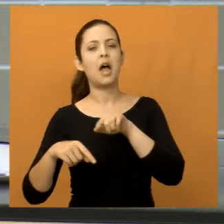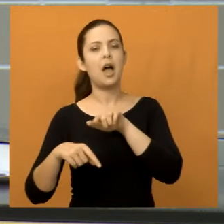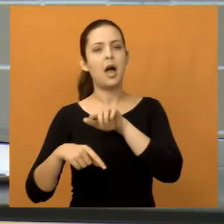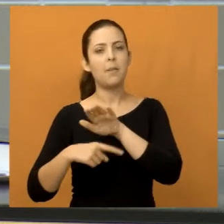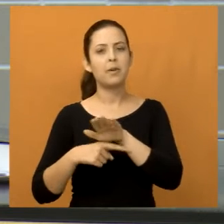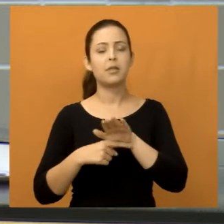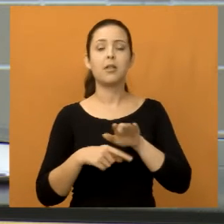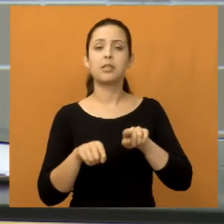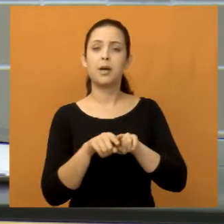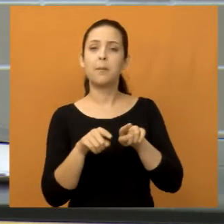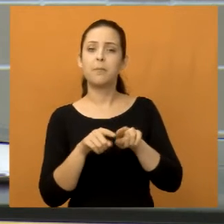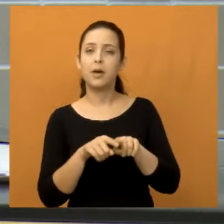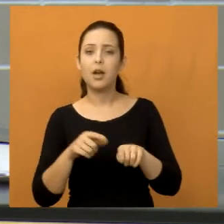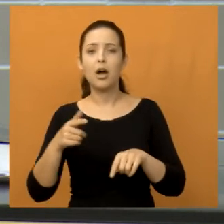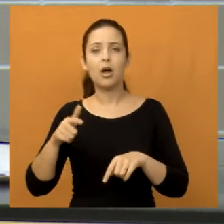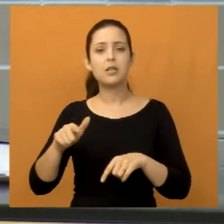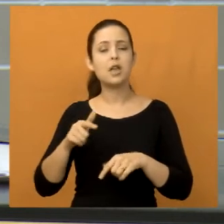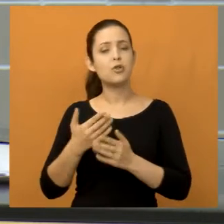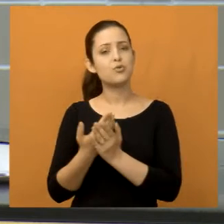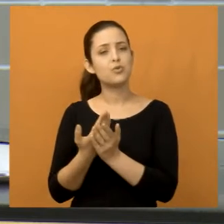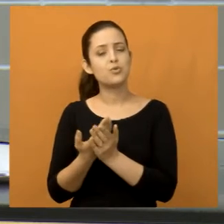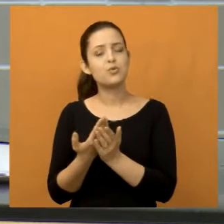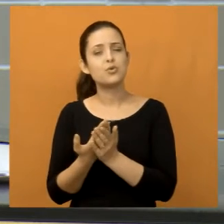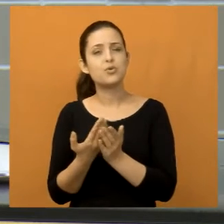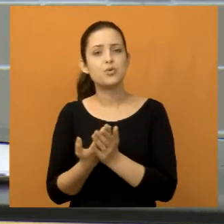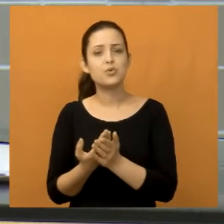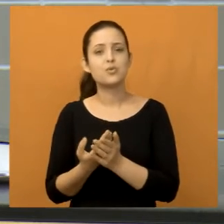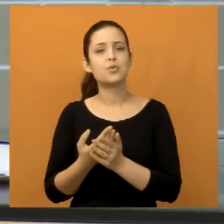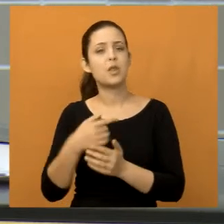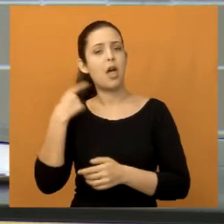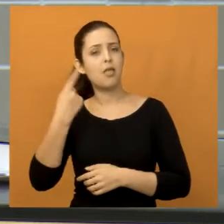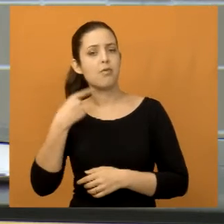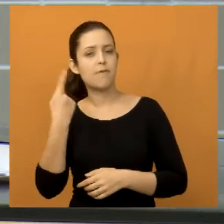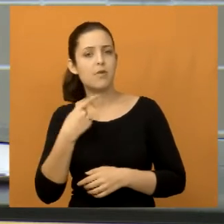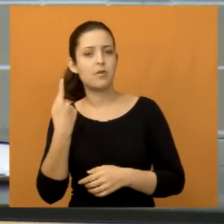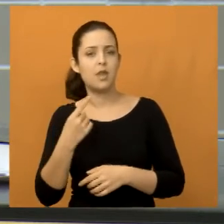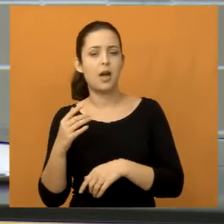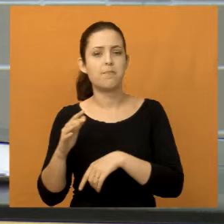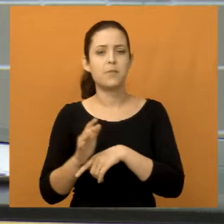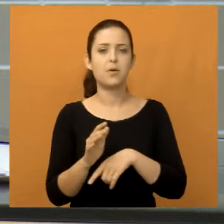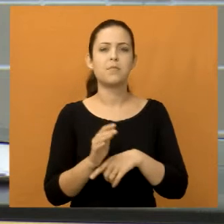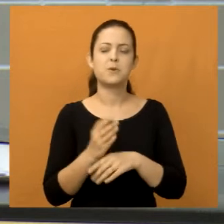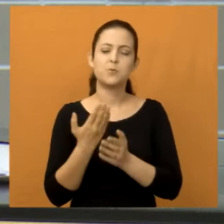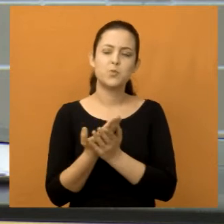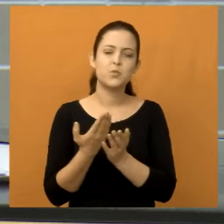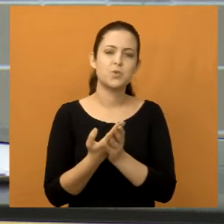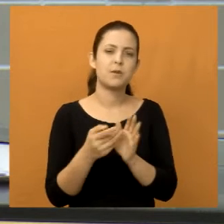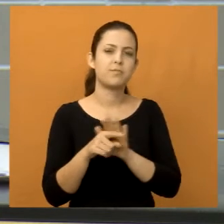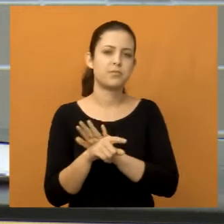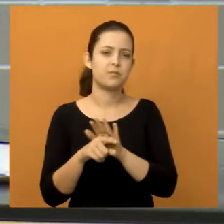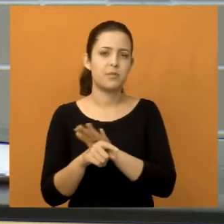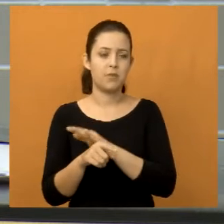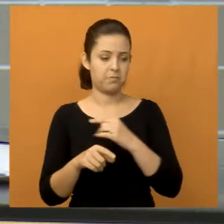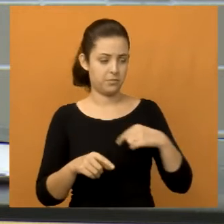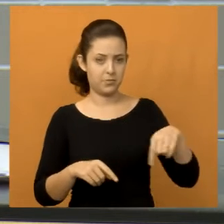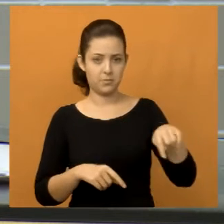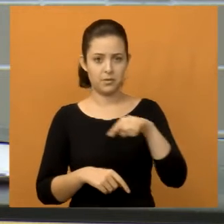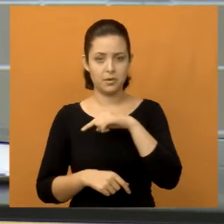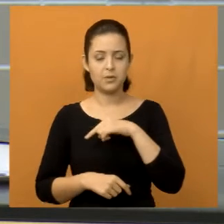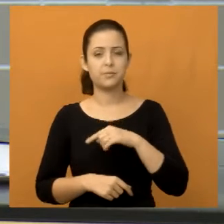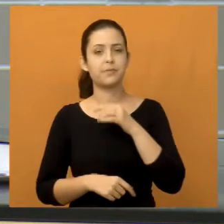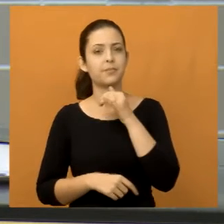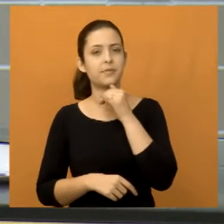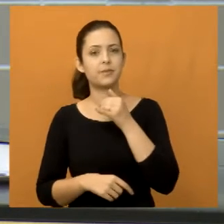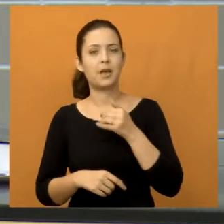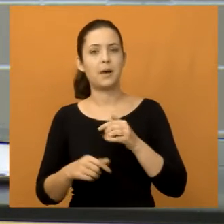que é estudante de Direito, dedicado no estudo, que também nos auxiliou bastante, tendo em vista que nós somos, né, como se